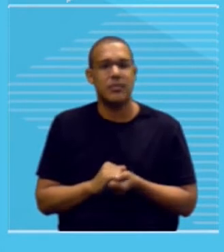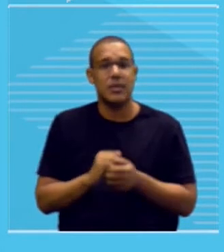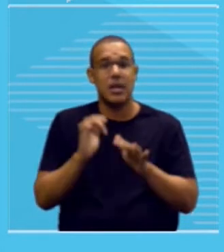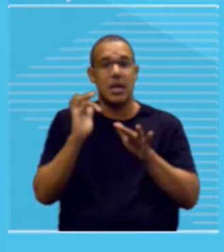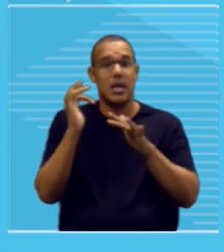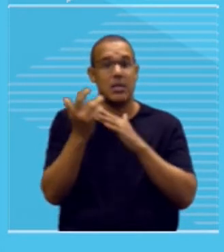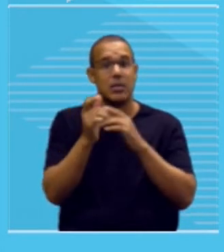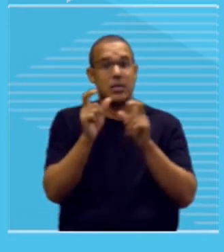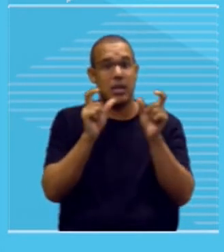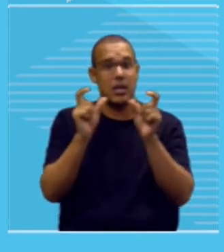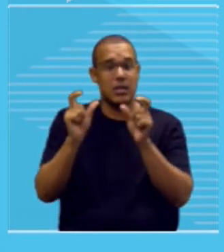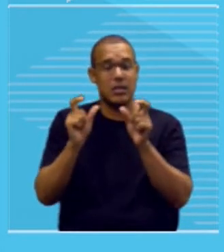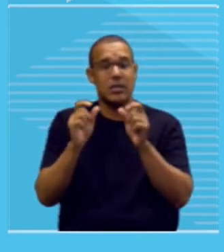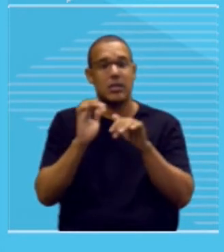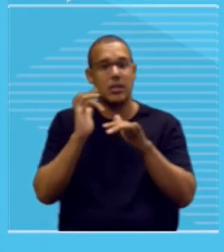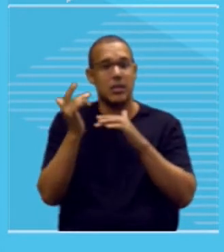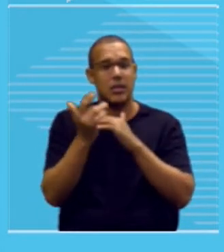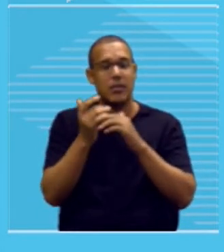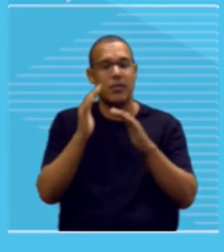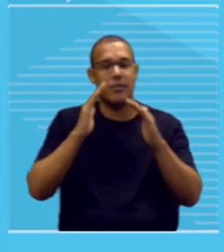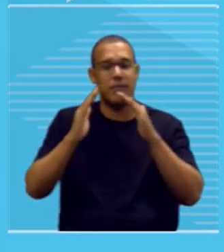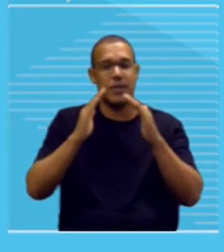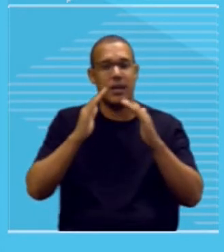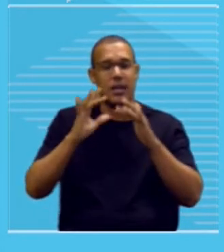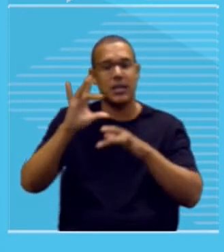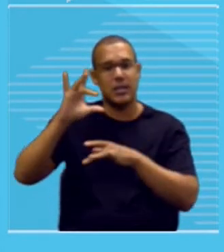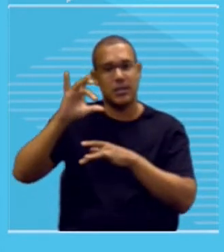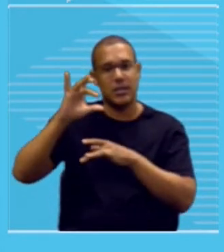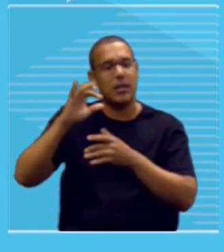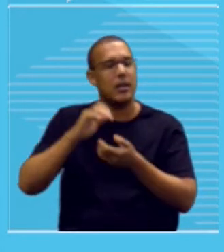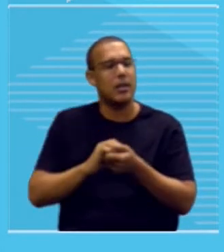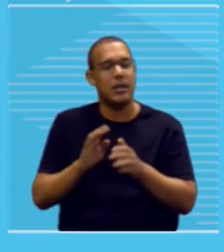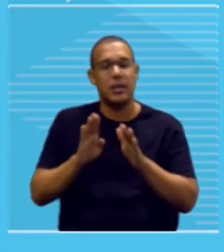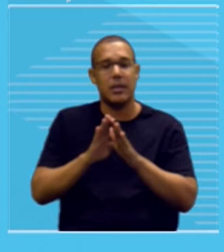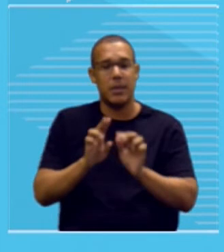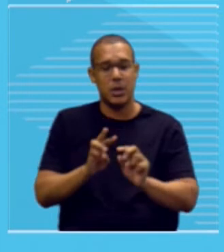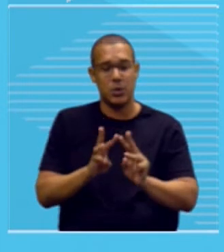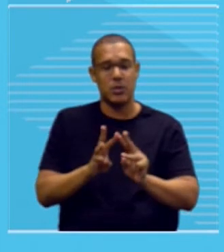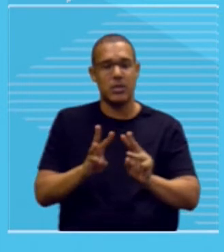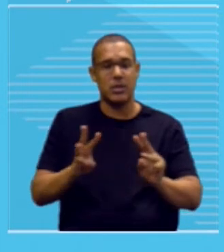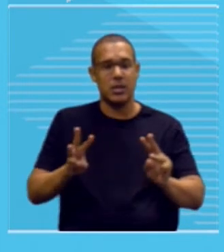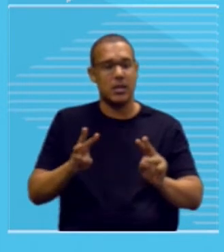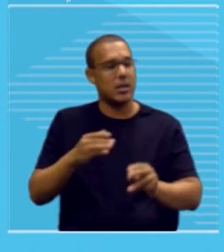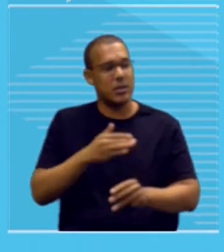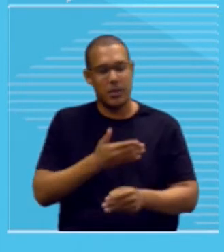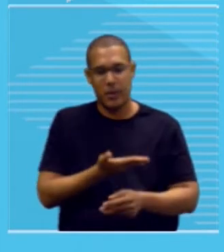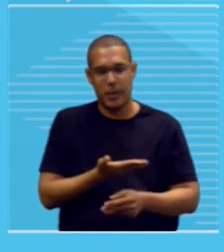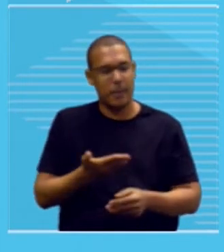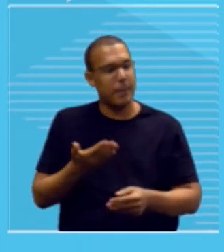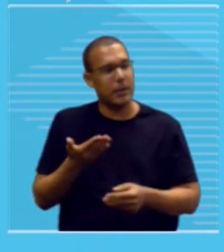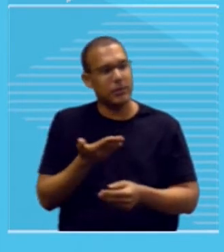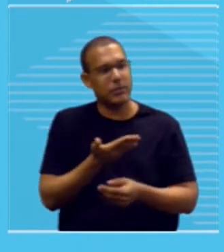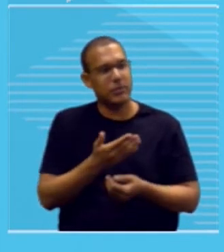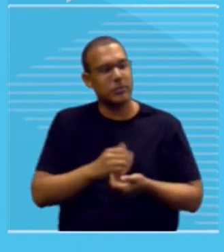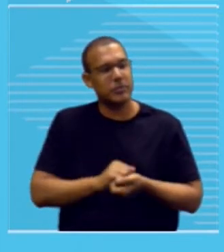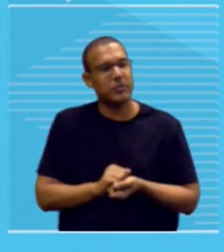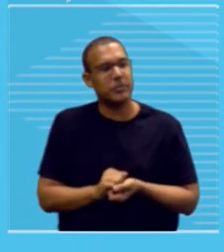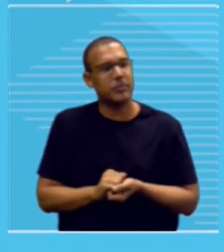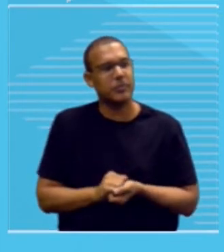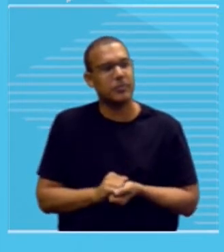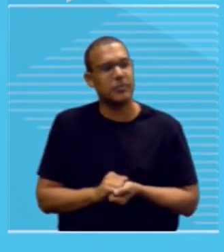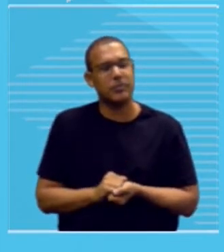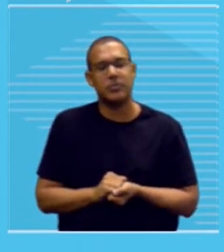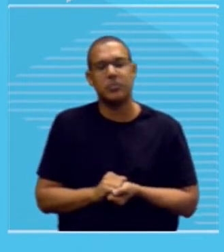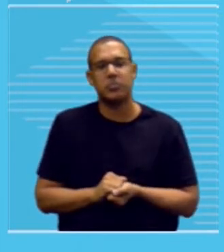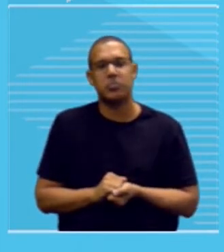o Facebook e o Instagram e eu tenho um site aqui embaixo perceba que é só um modelo então tá aqui ó website.com é